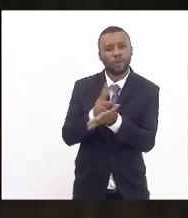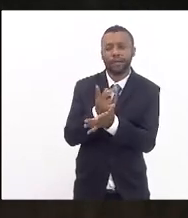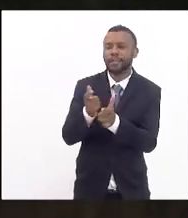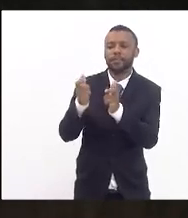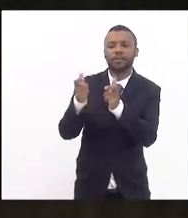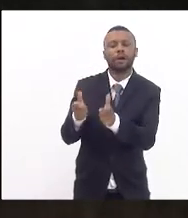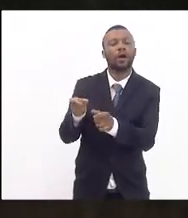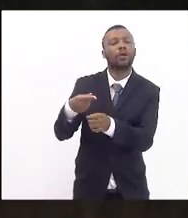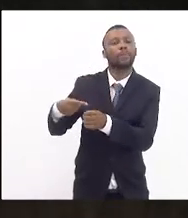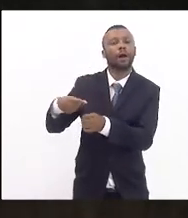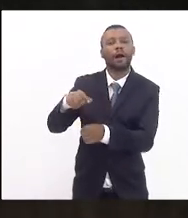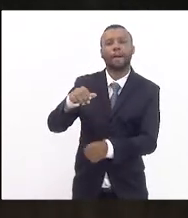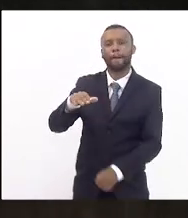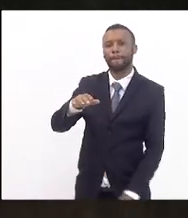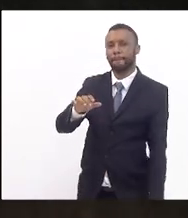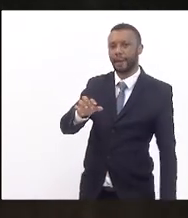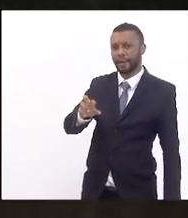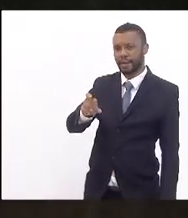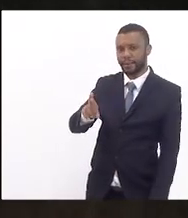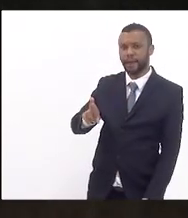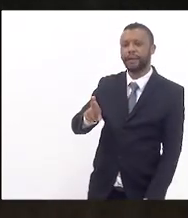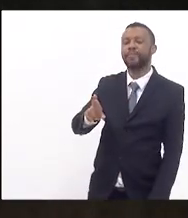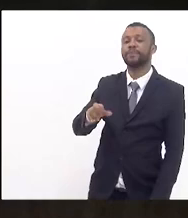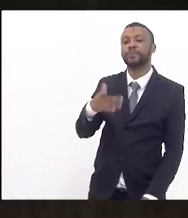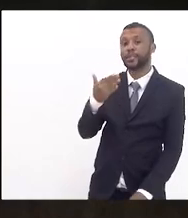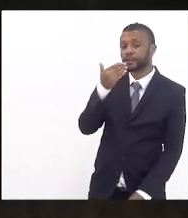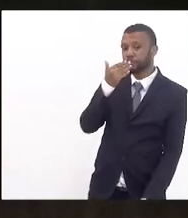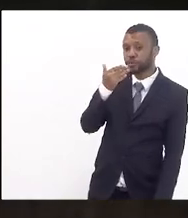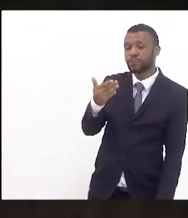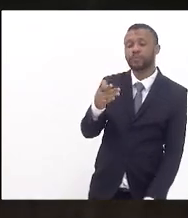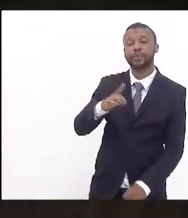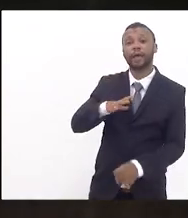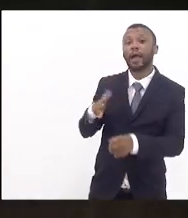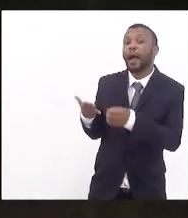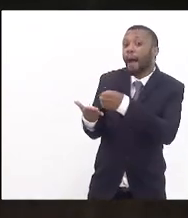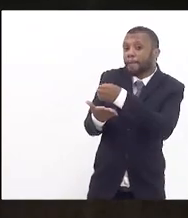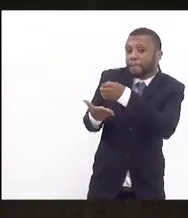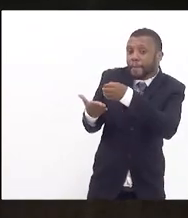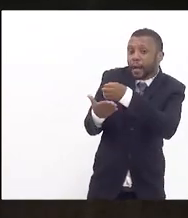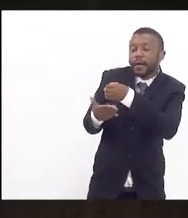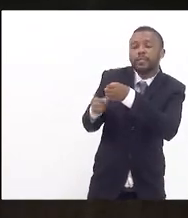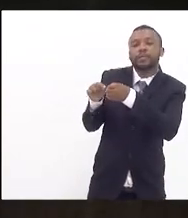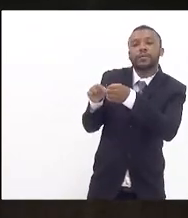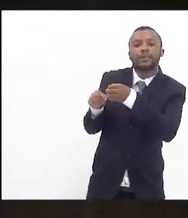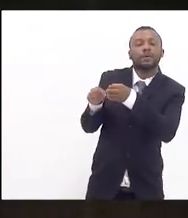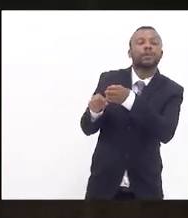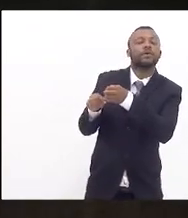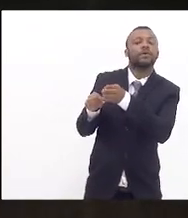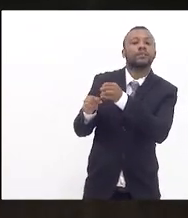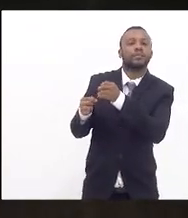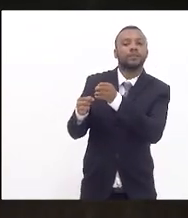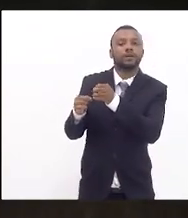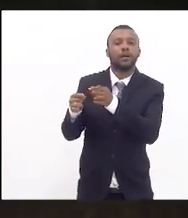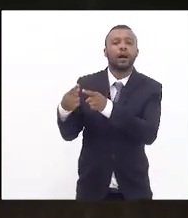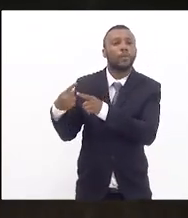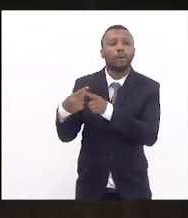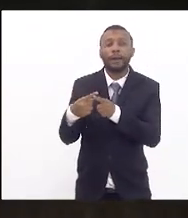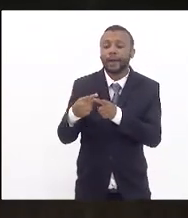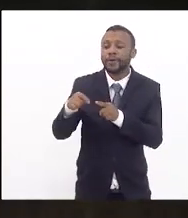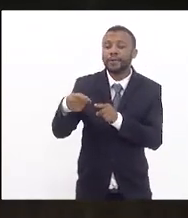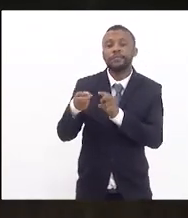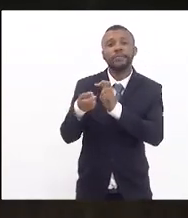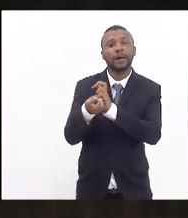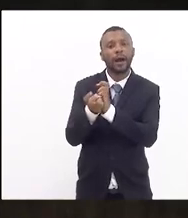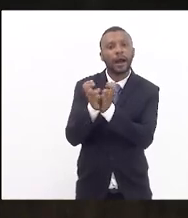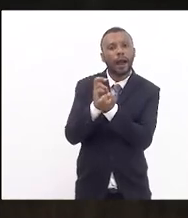e a sua solicitação ela é fundamentada ou respaldada porque a capoeira já